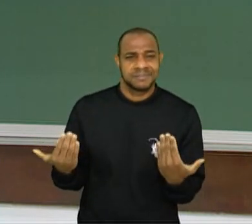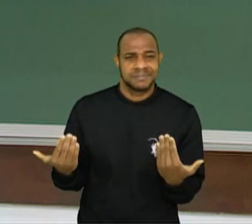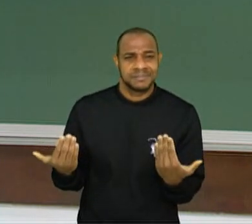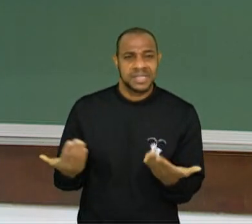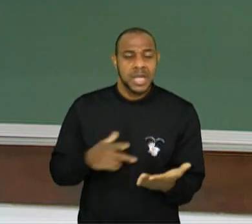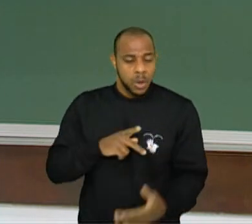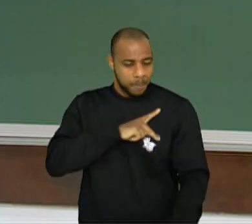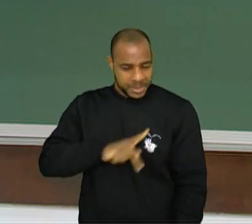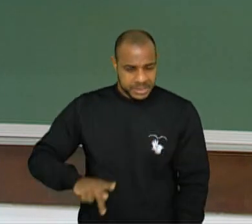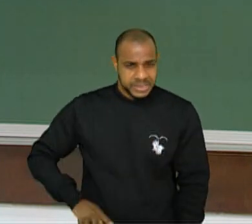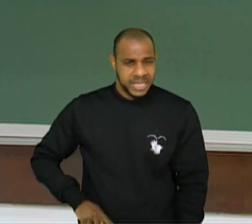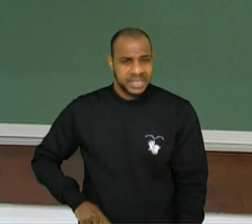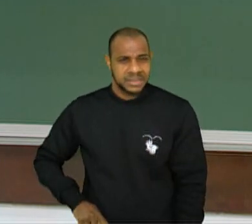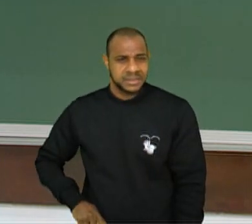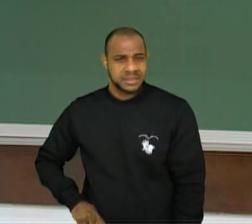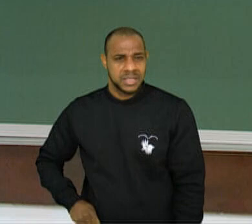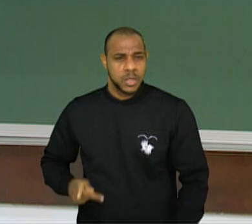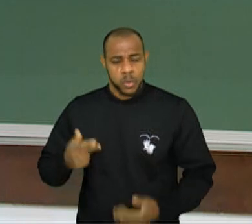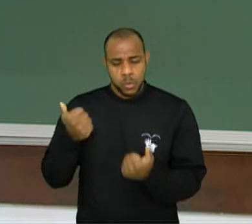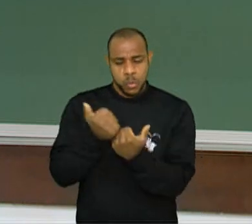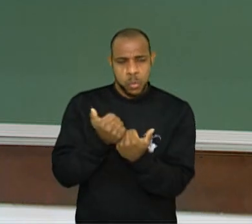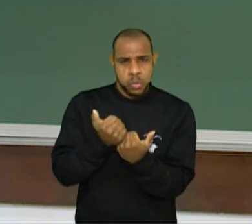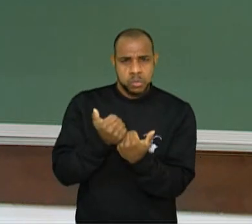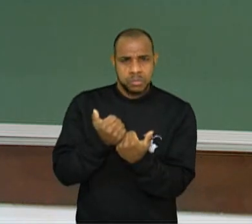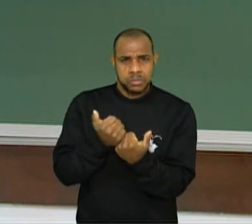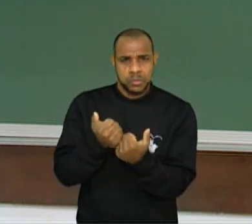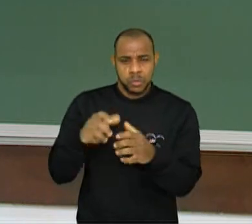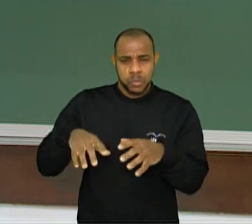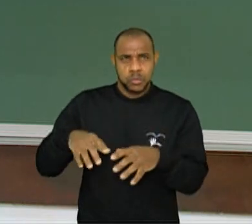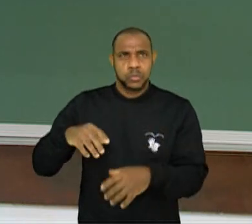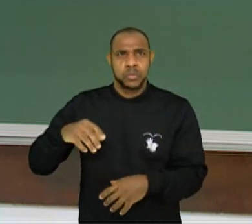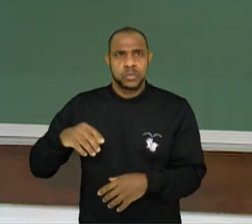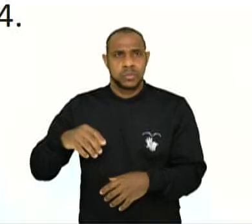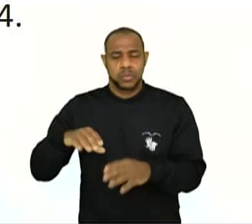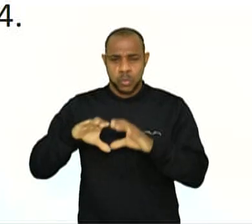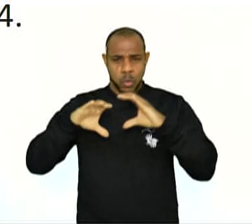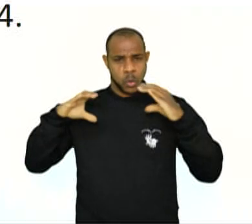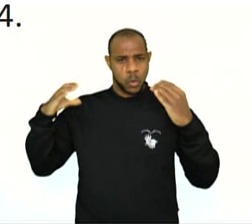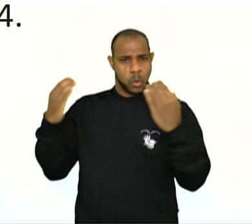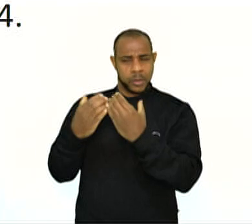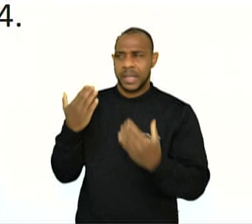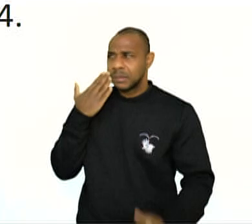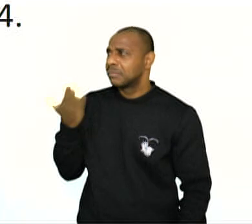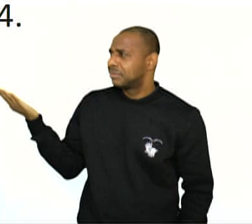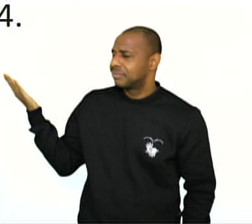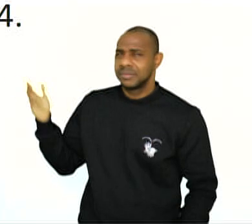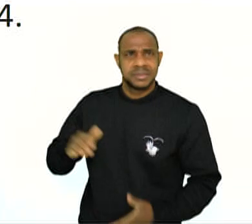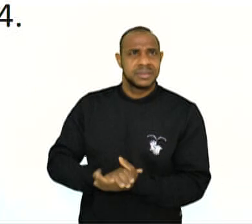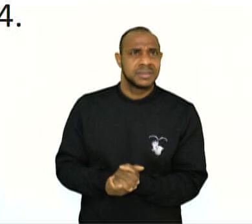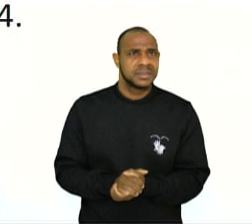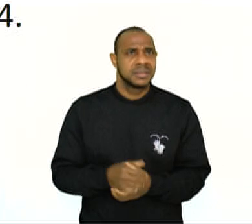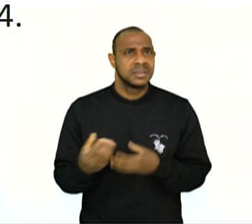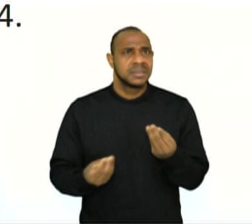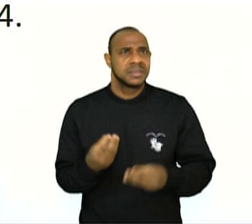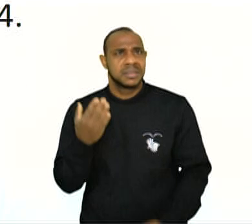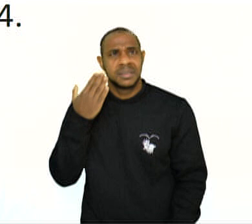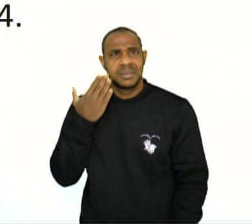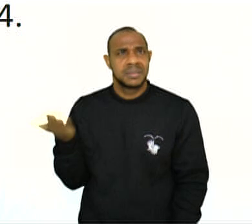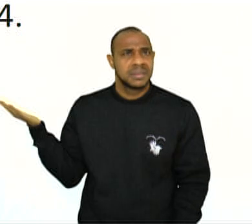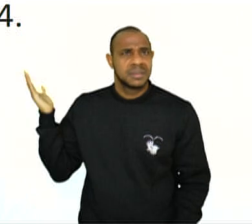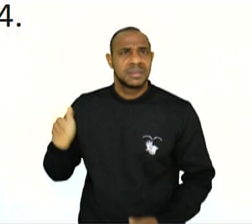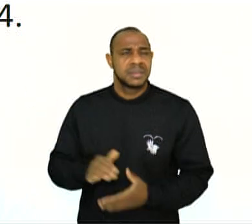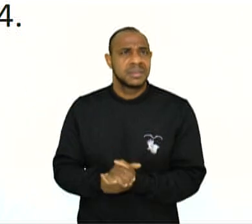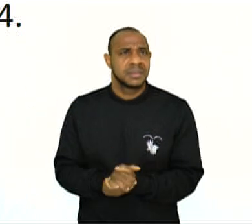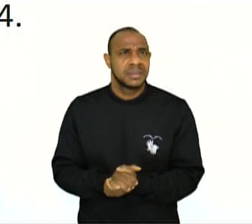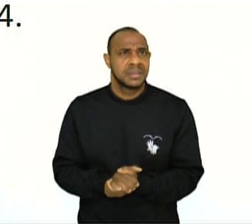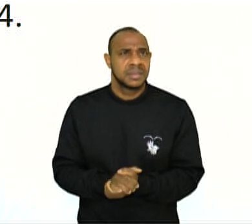o presidente do Parlamento, o presidente do Congresso, aí nesse slide você tem o nome dele, ó, o Auro de Moura